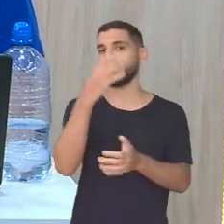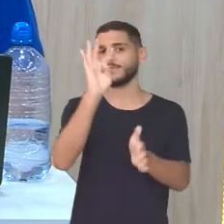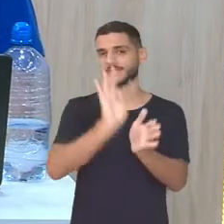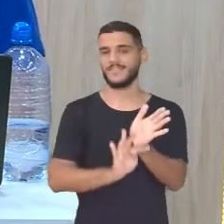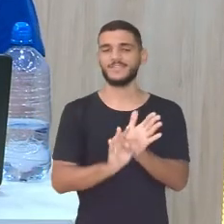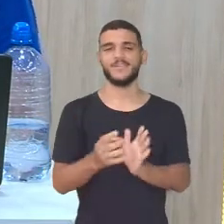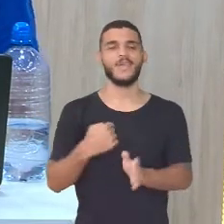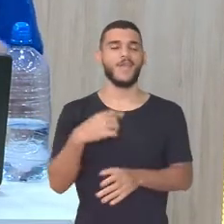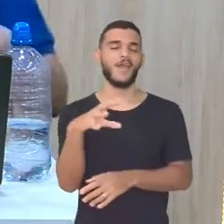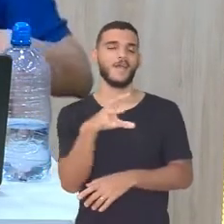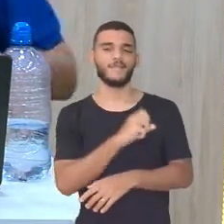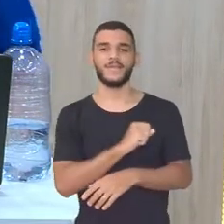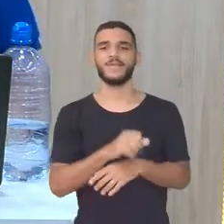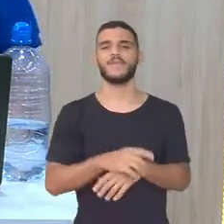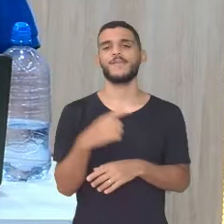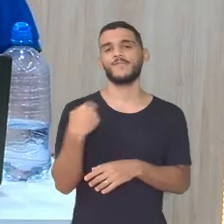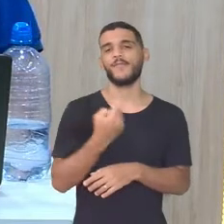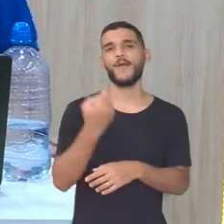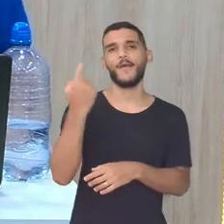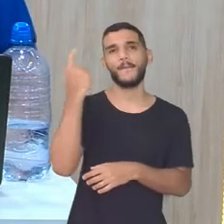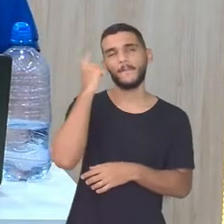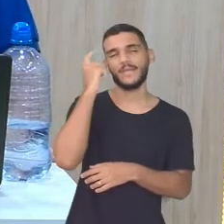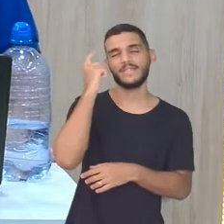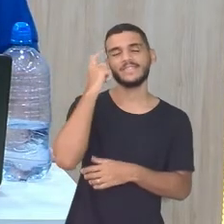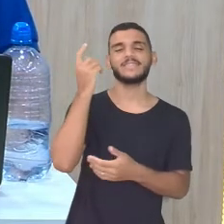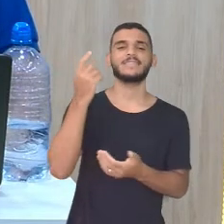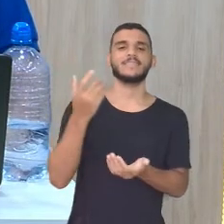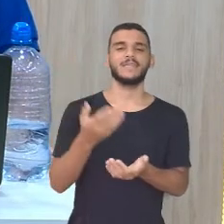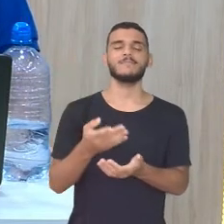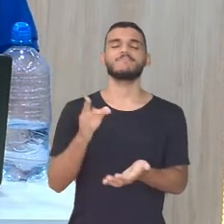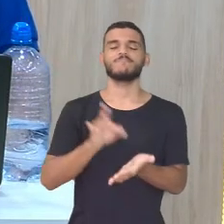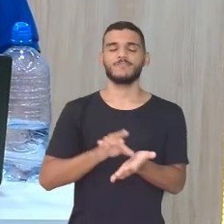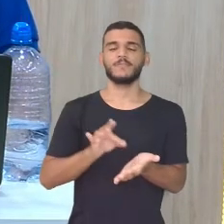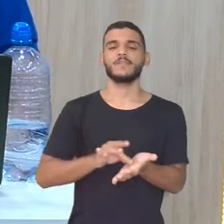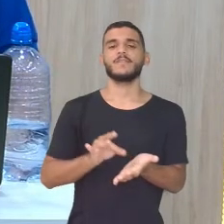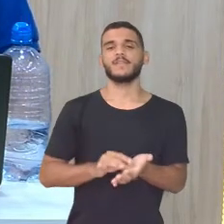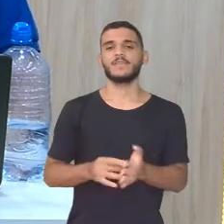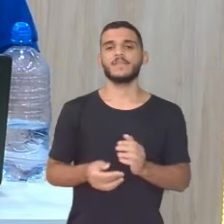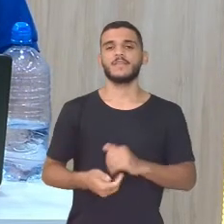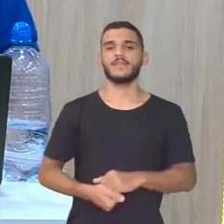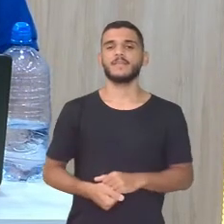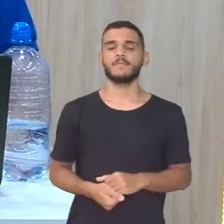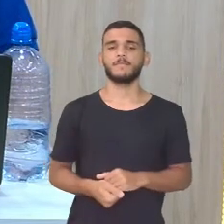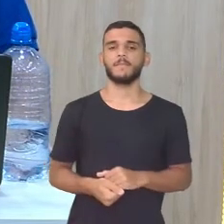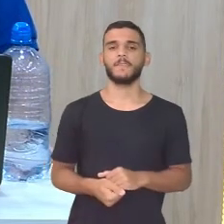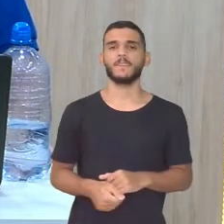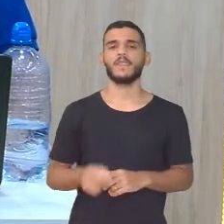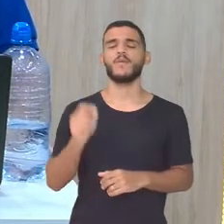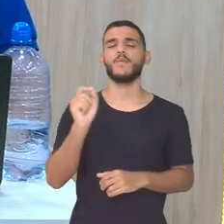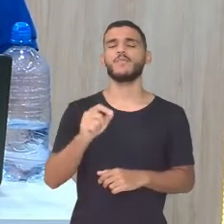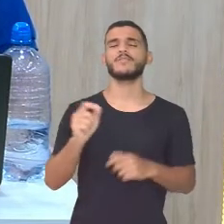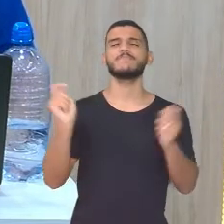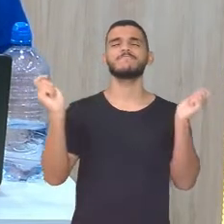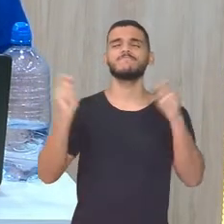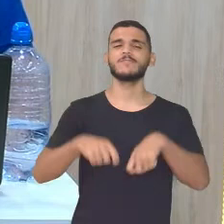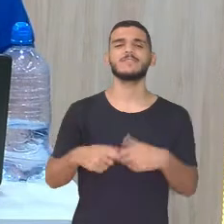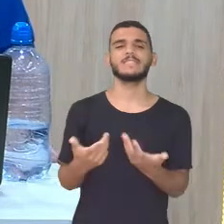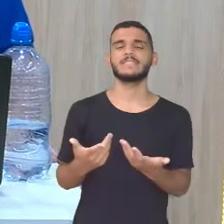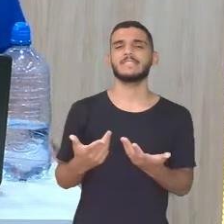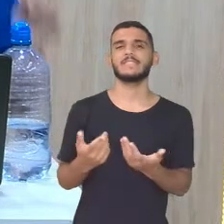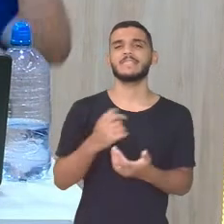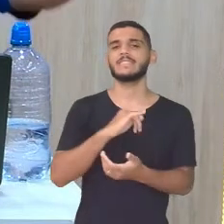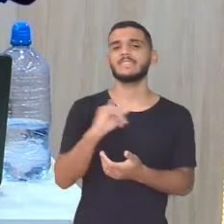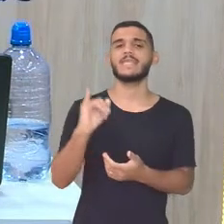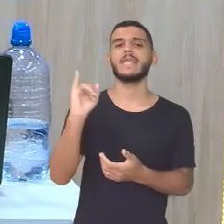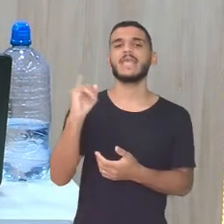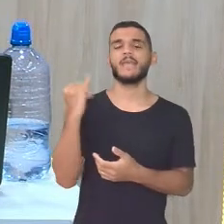adorei, né? Bom texto faz a gente pensar muito sobre o que a gente pode fazer, pode realizar, se vale a